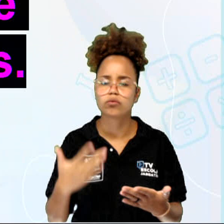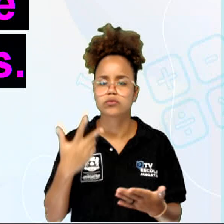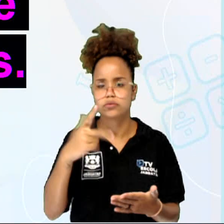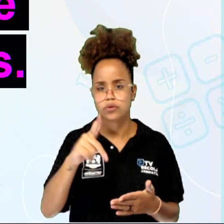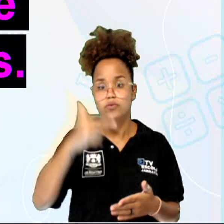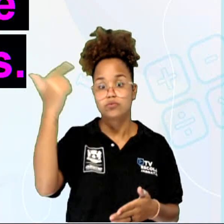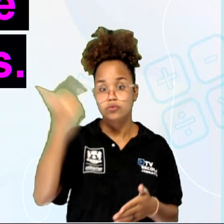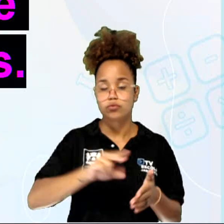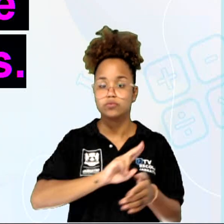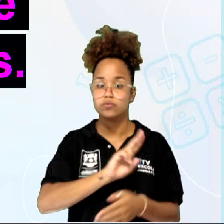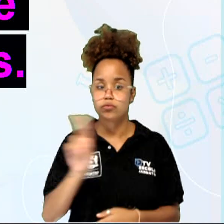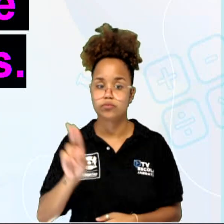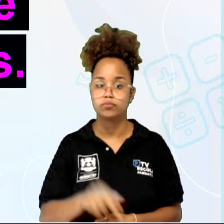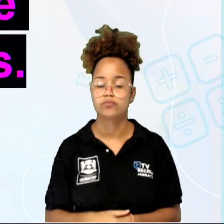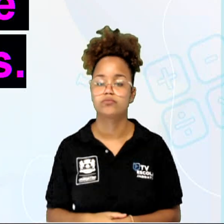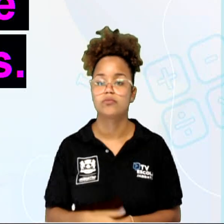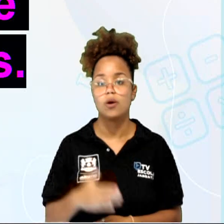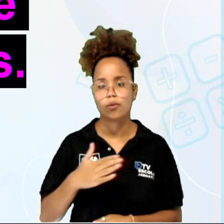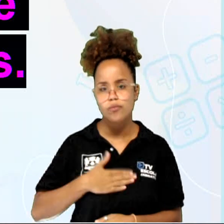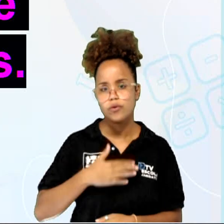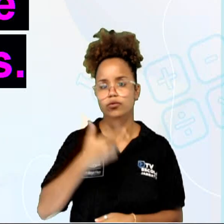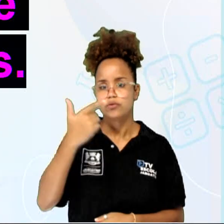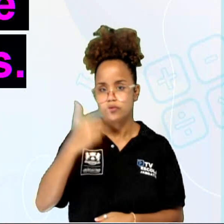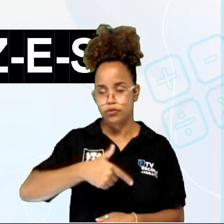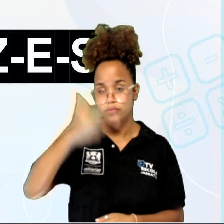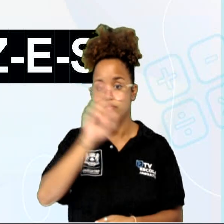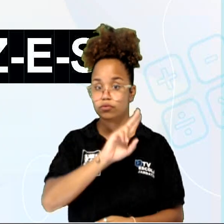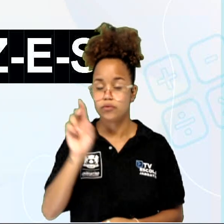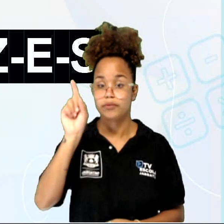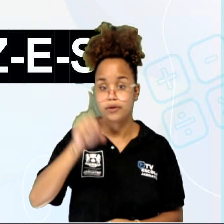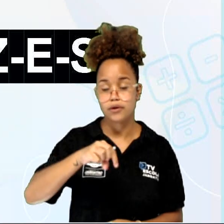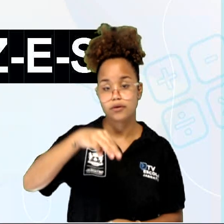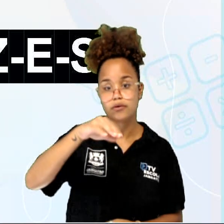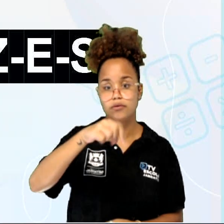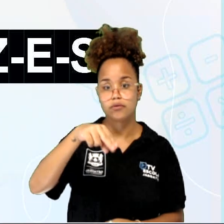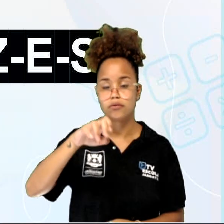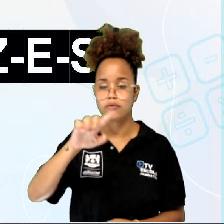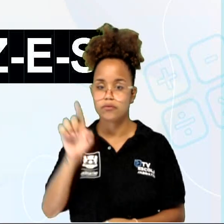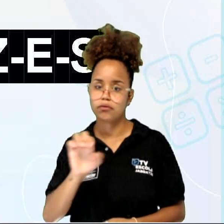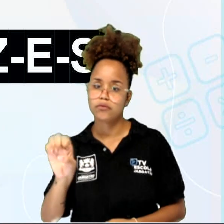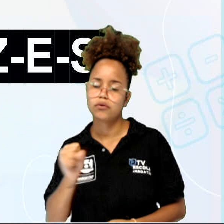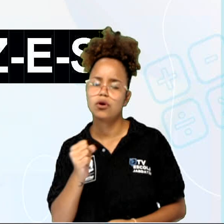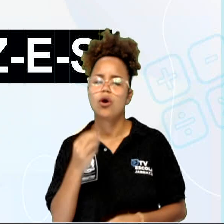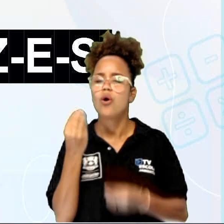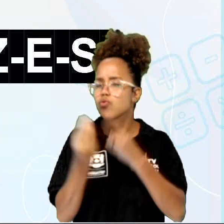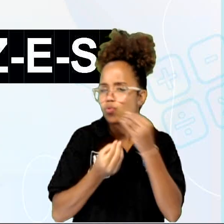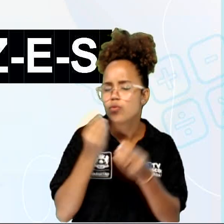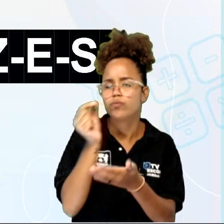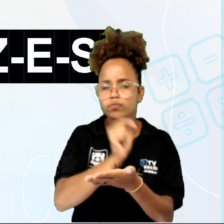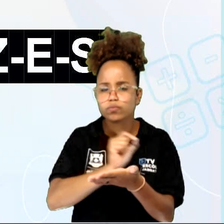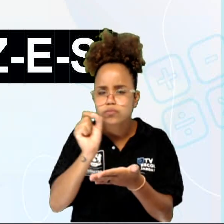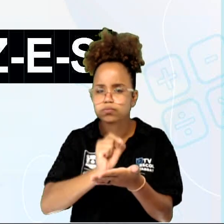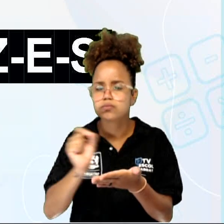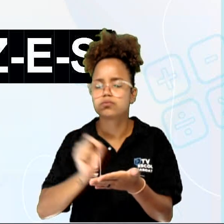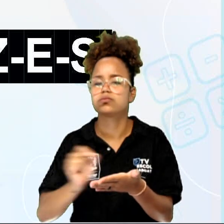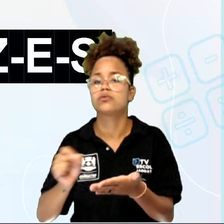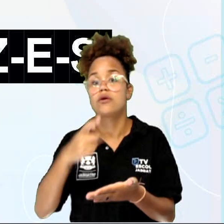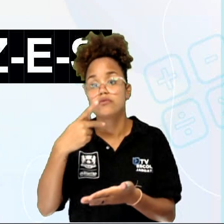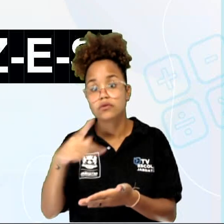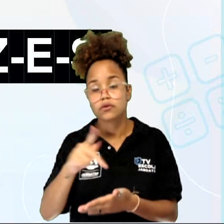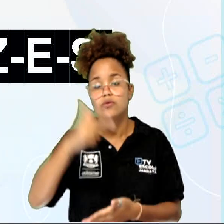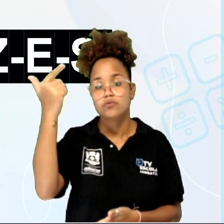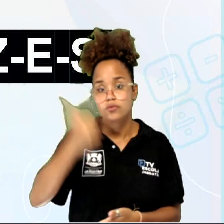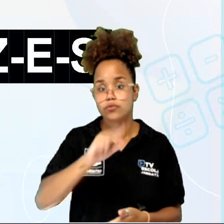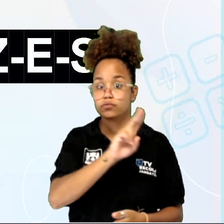My surname is Menezes. How do you spell it? Nesse caso, com relação